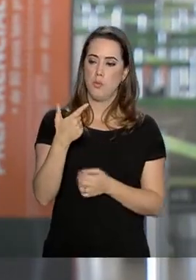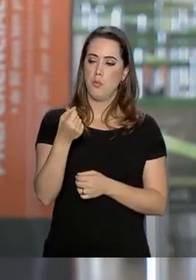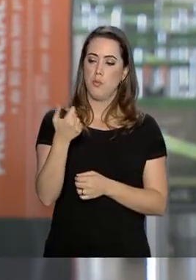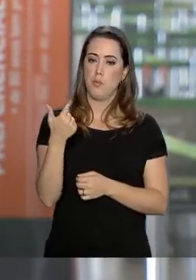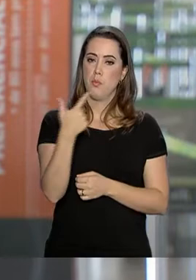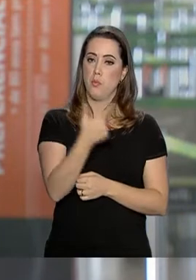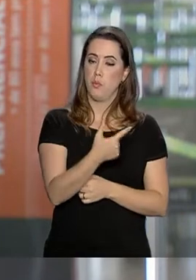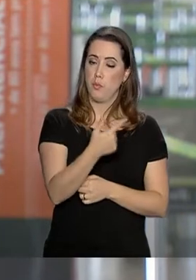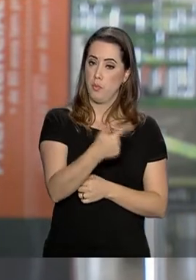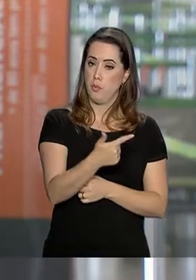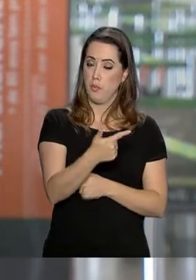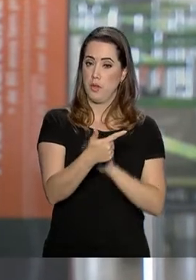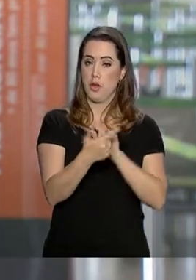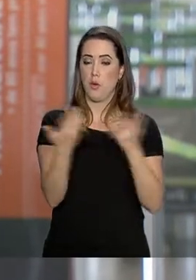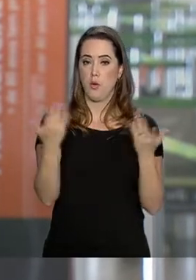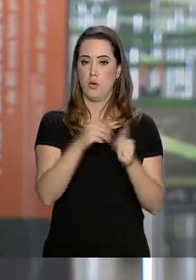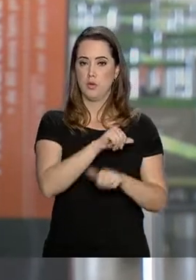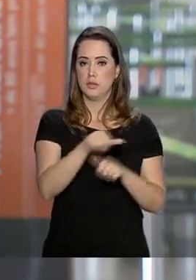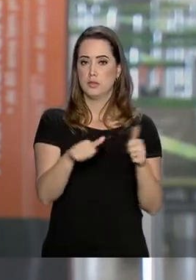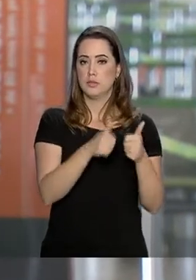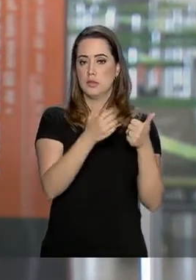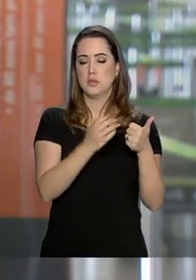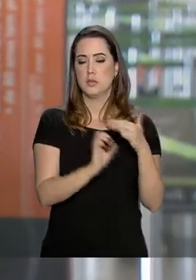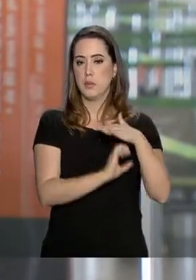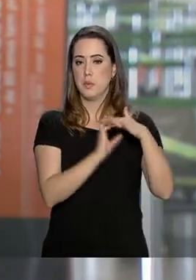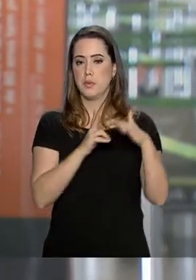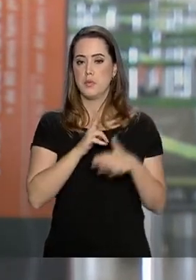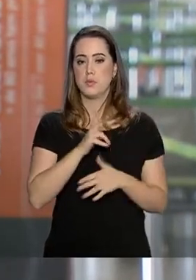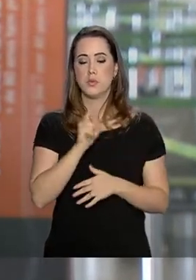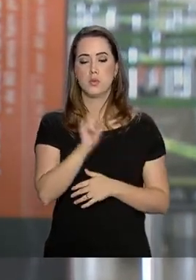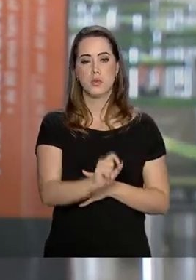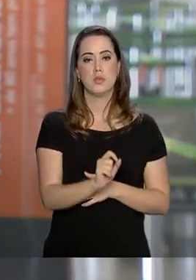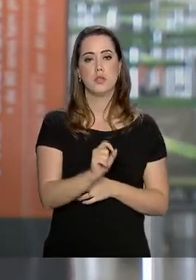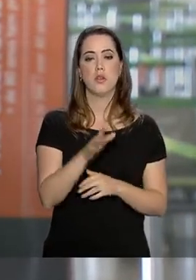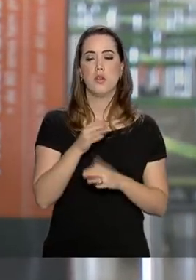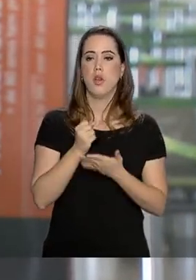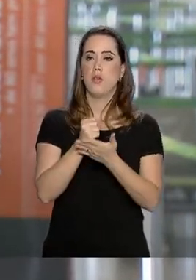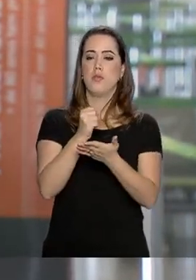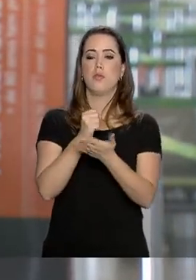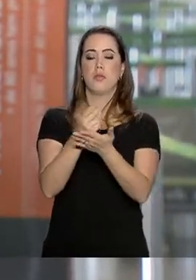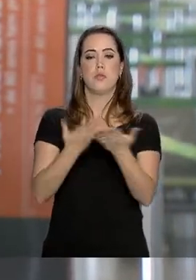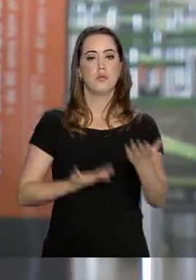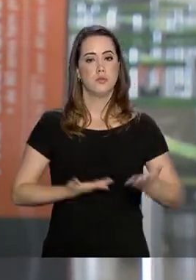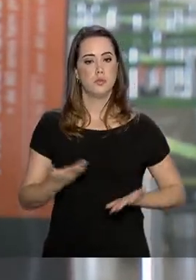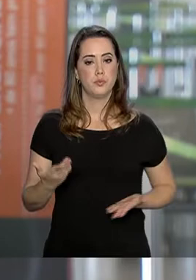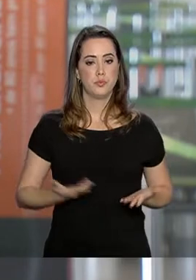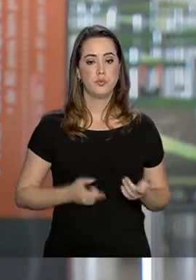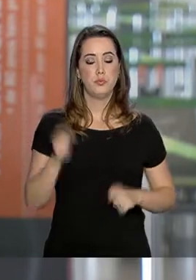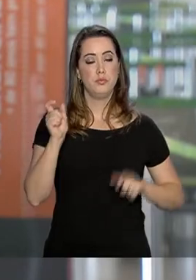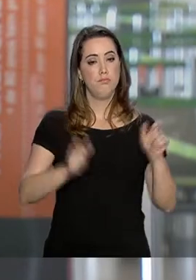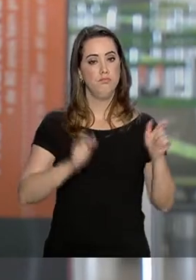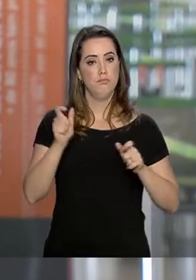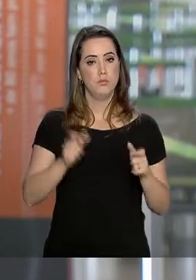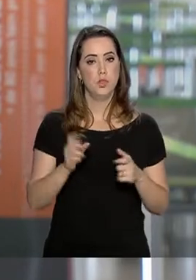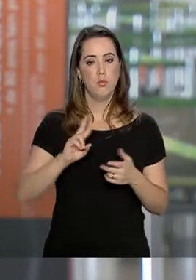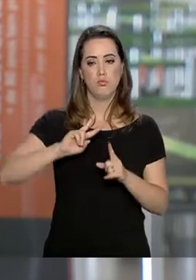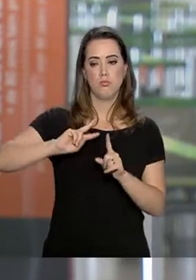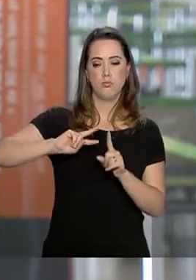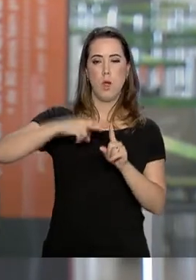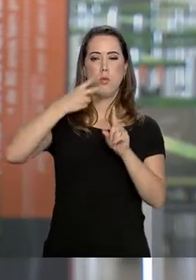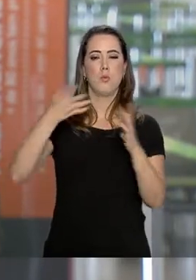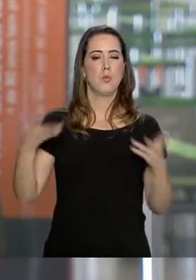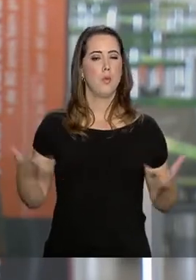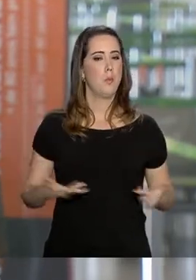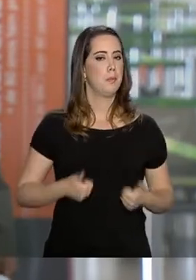a transferência da operação do terminal para a iniciativa privada, a oferta de serviços aos viajantes deu um salto